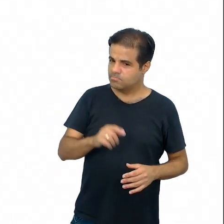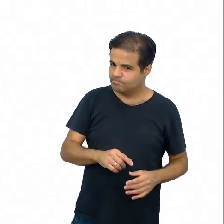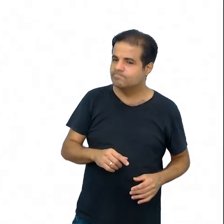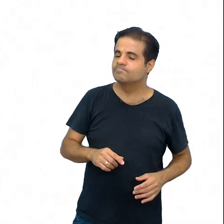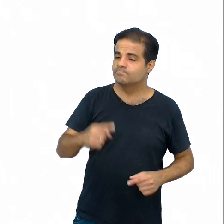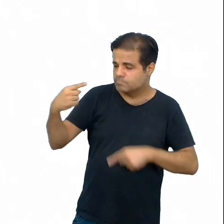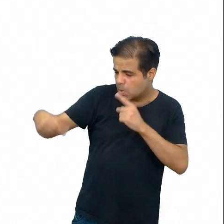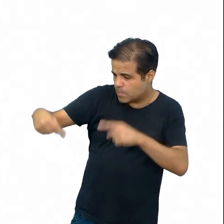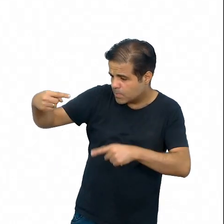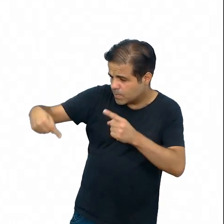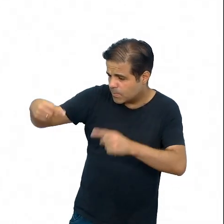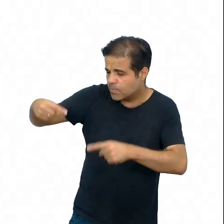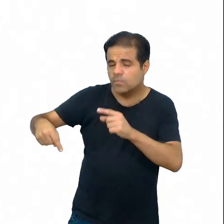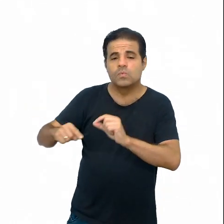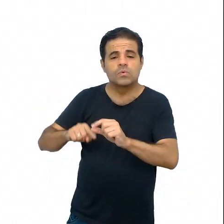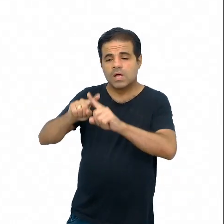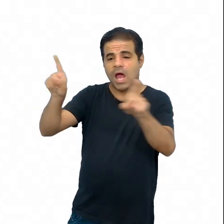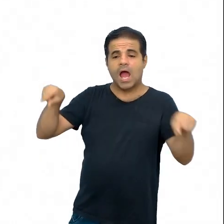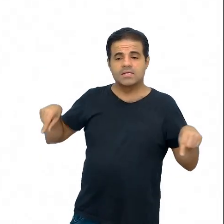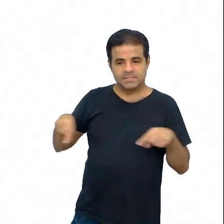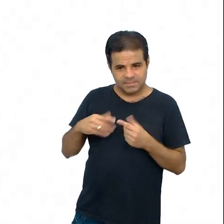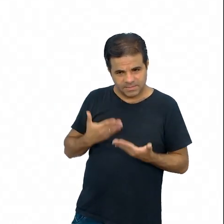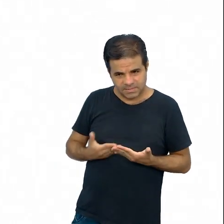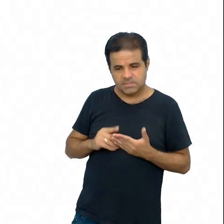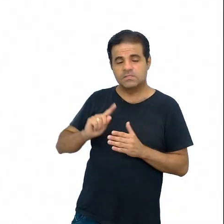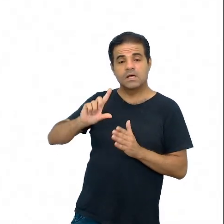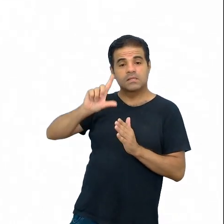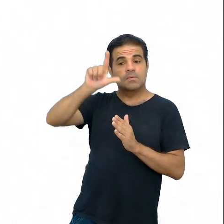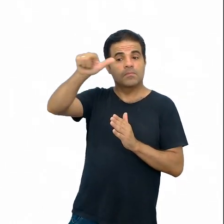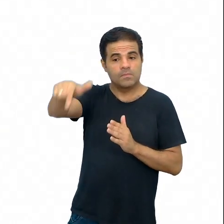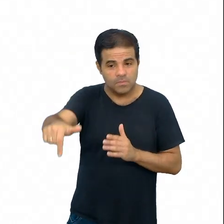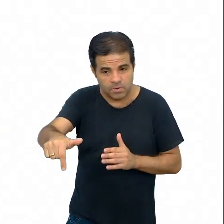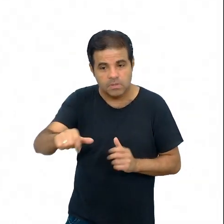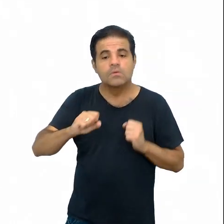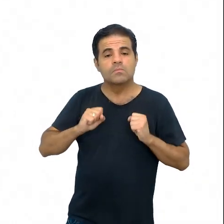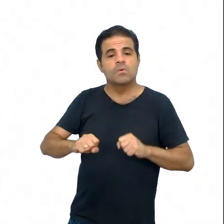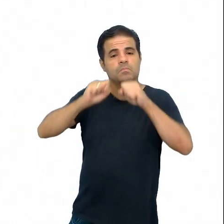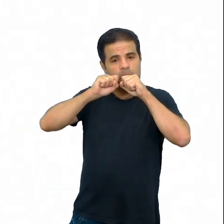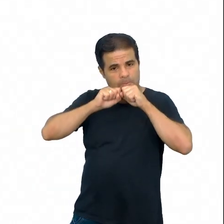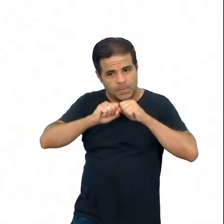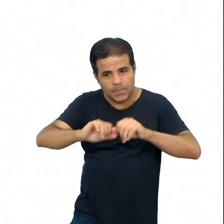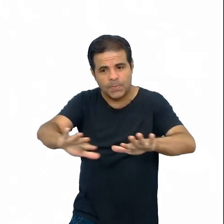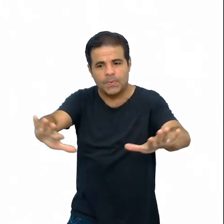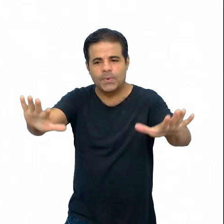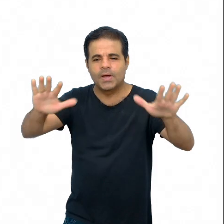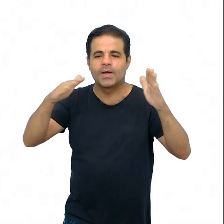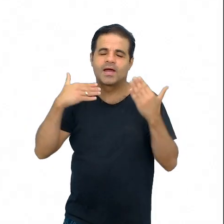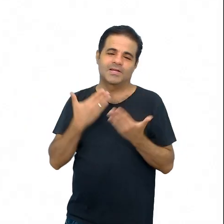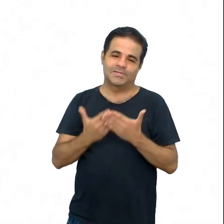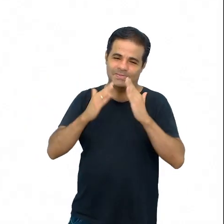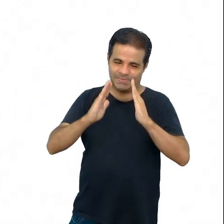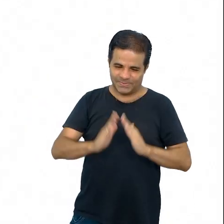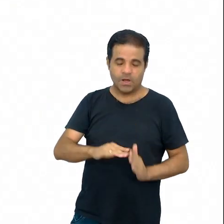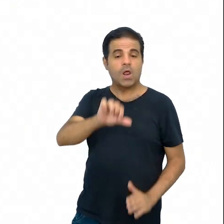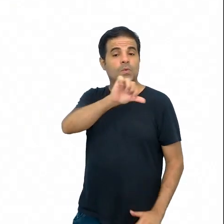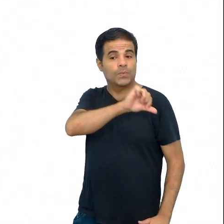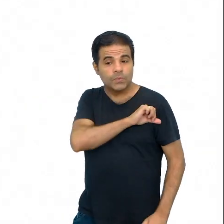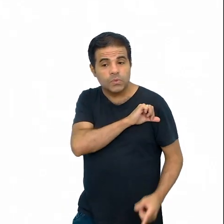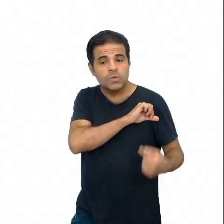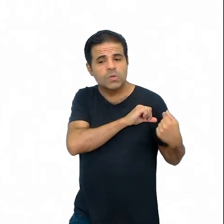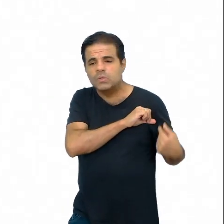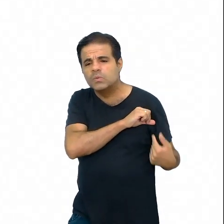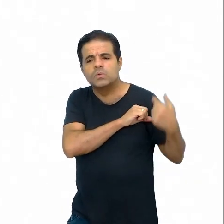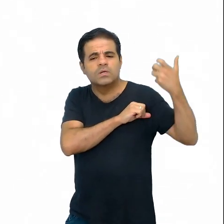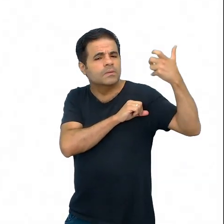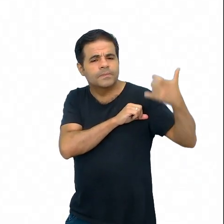ali discutidos com a sala, e depois, posteriormente, poderá ser disseminado por toda a escola. No 9º ano, que fala